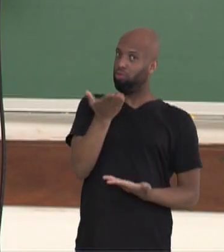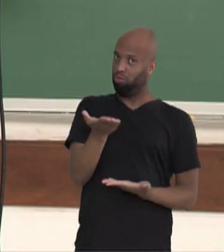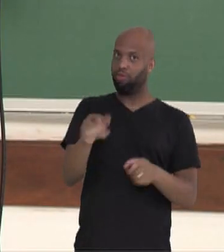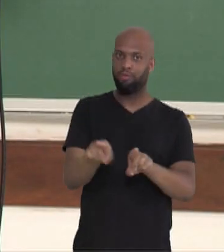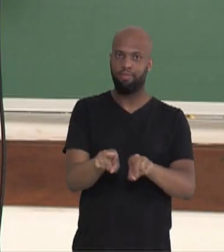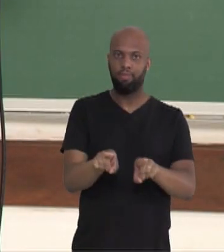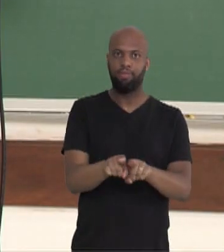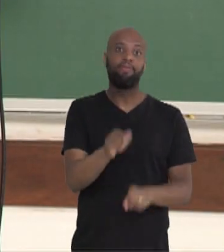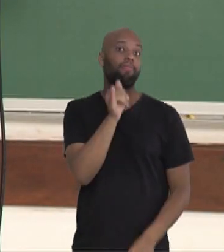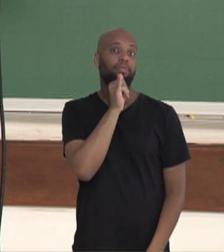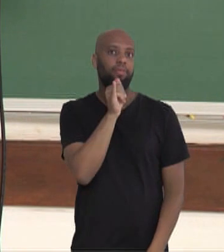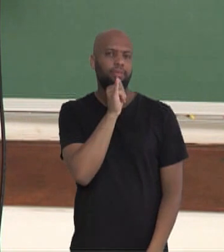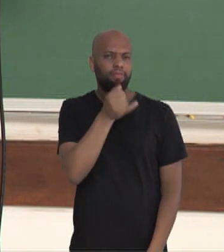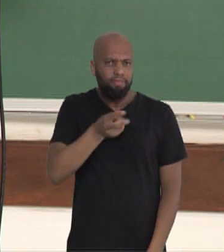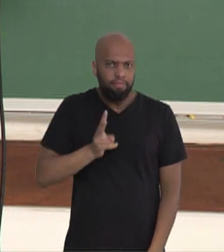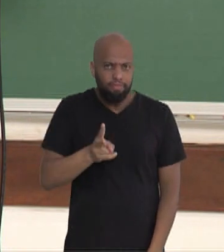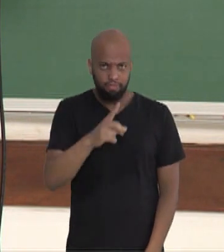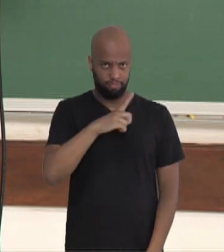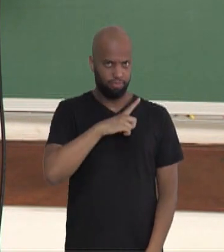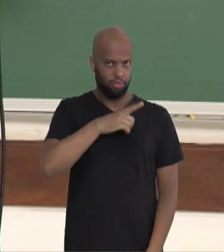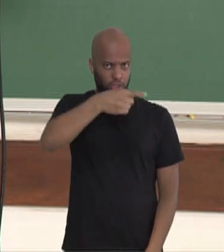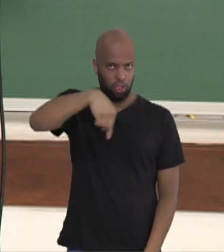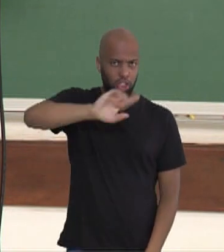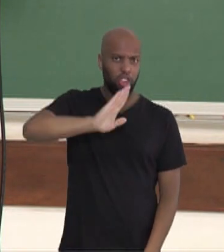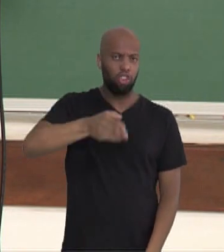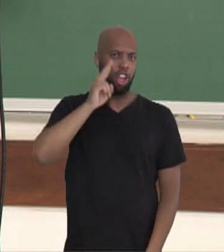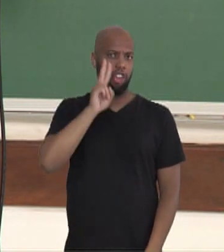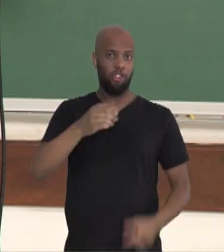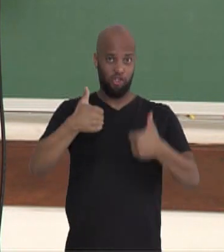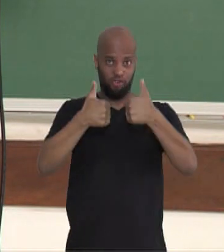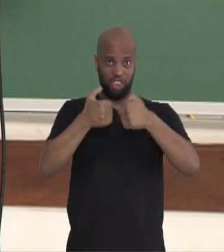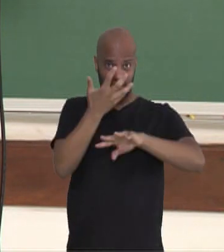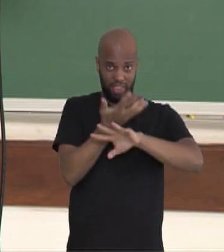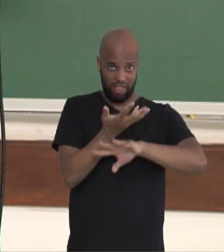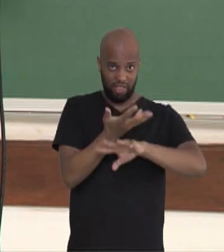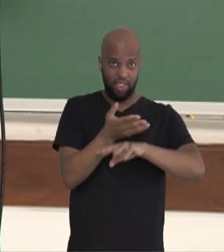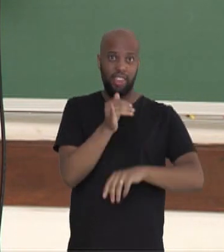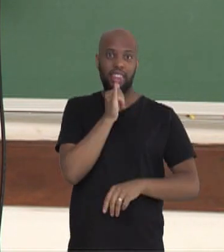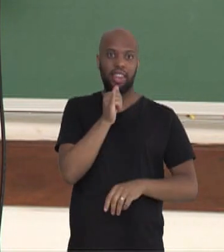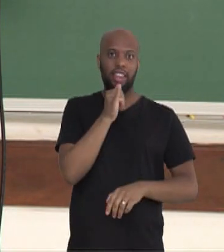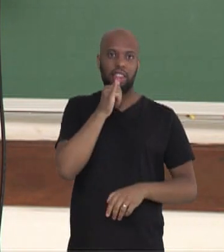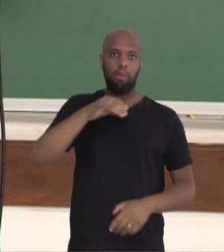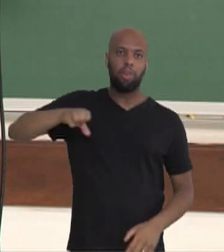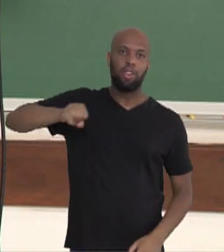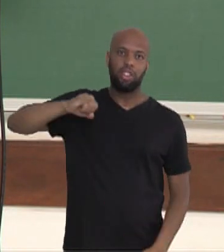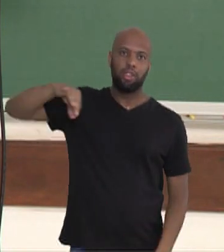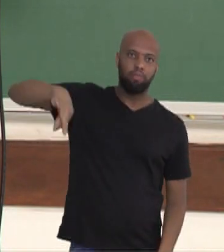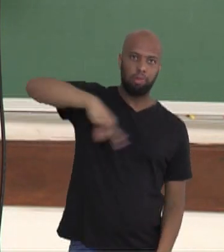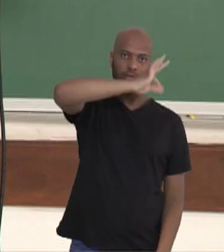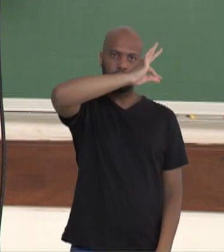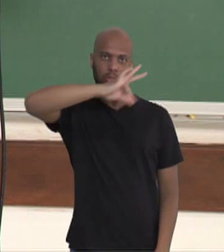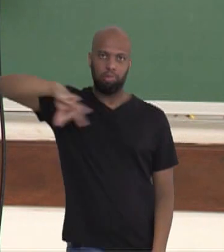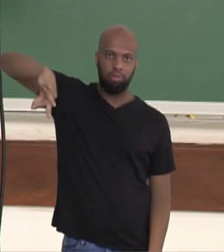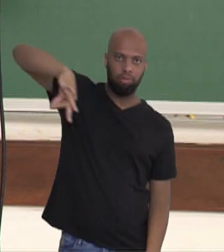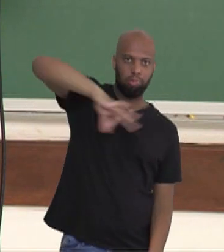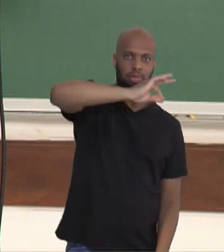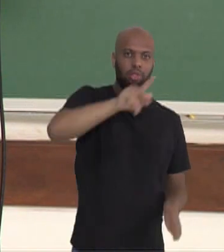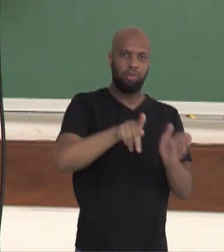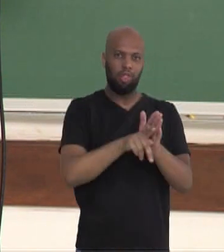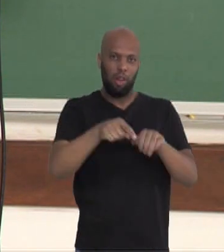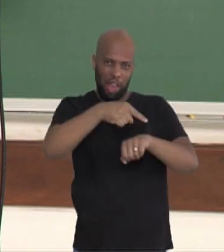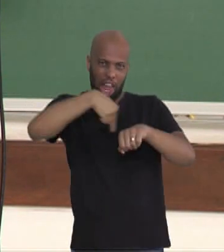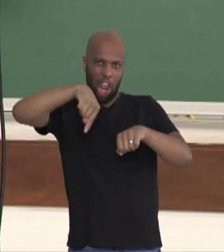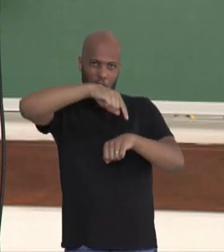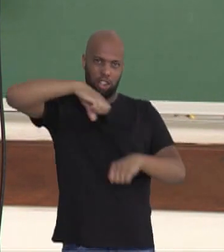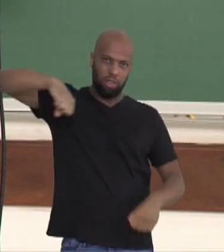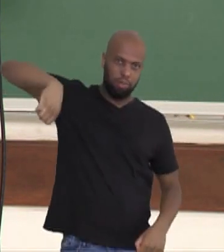Um exemplo bem típico aqui que vocês já devem ter visto em física é o movimento de pêndulo, né? Num relógio, e isso pode ser transportado para